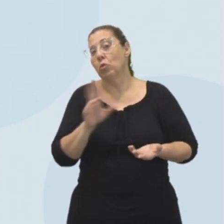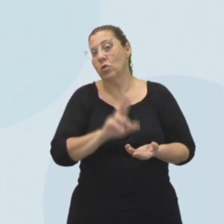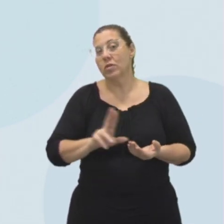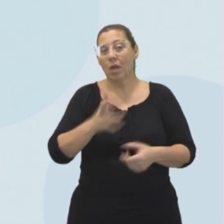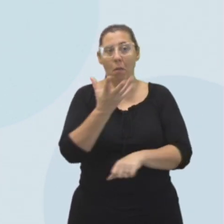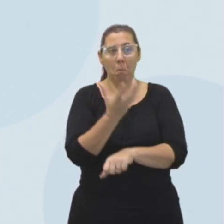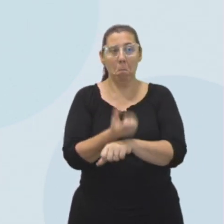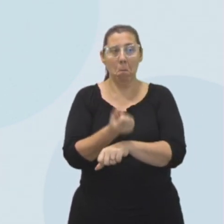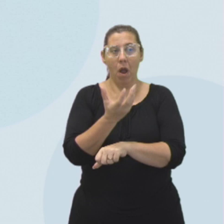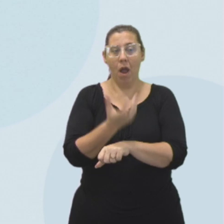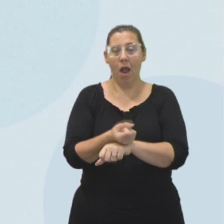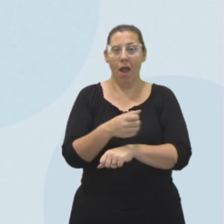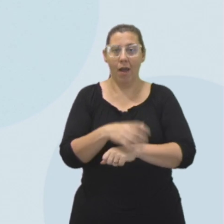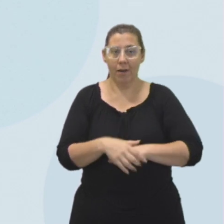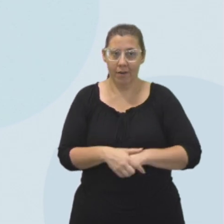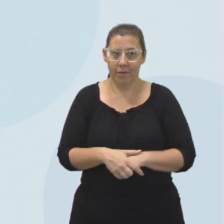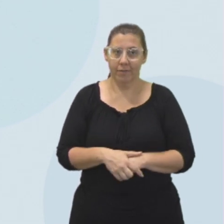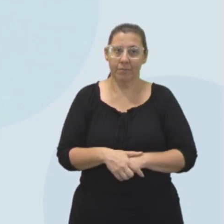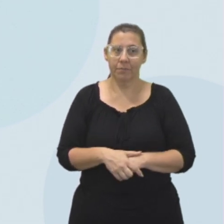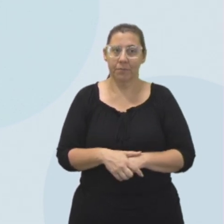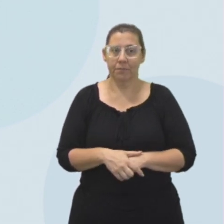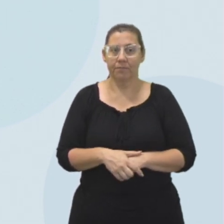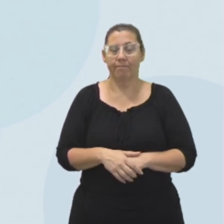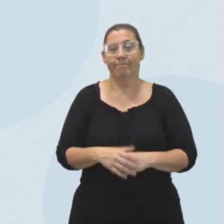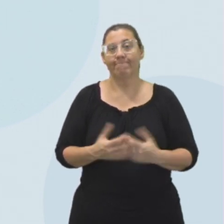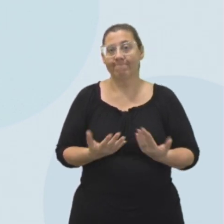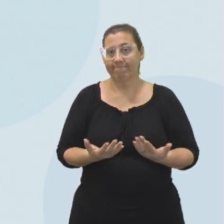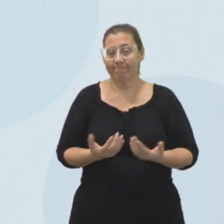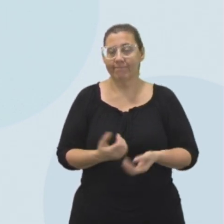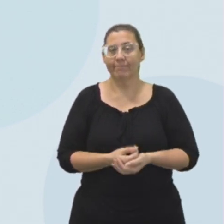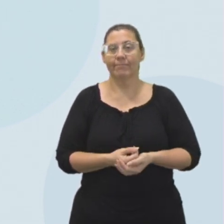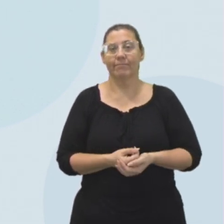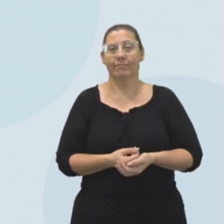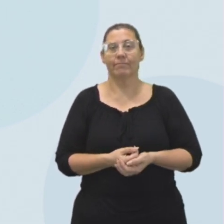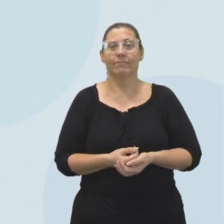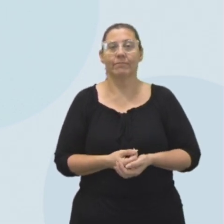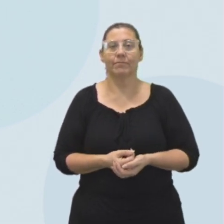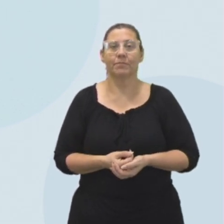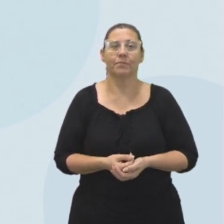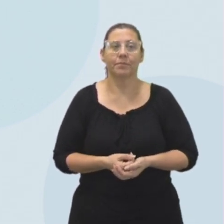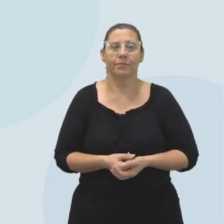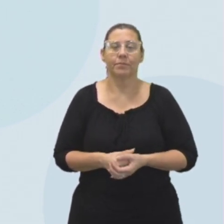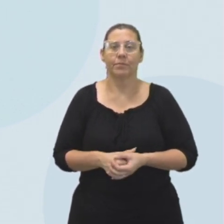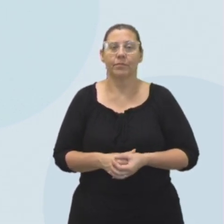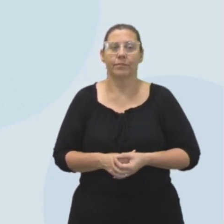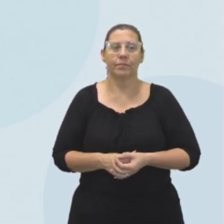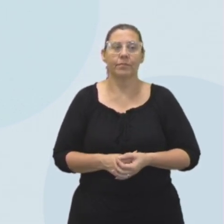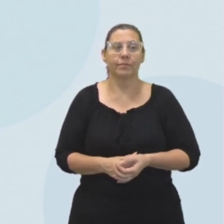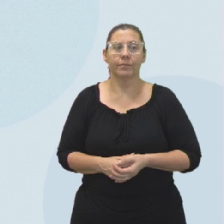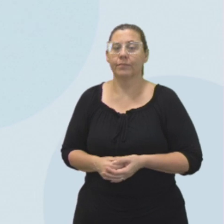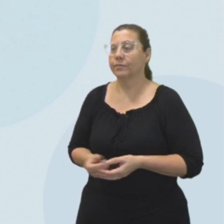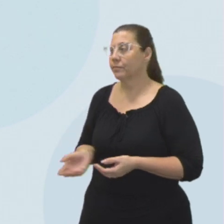para gravar esse vídeo, essa produção? Próximo slide.